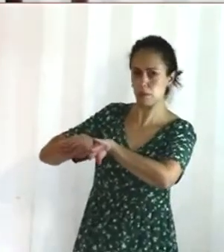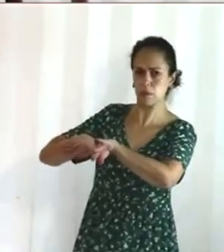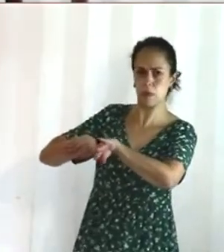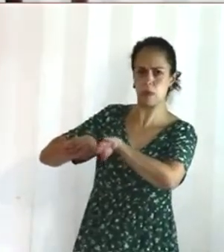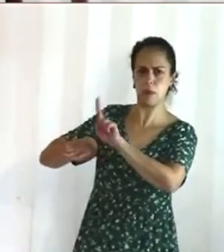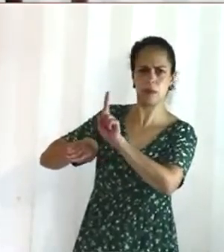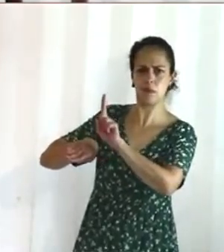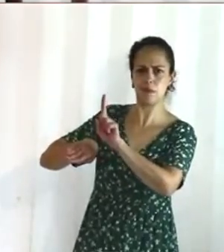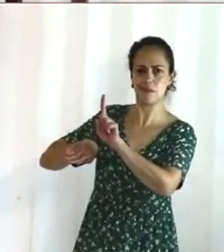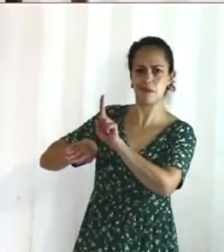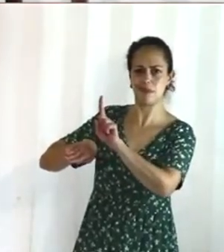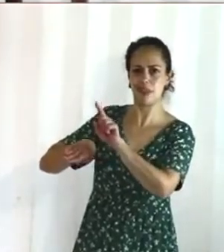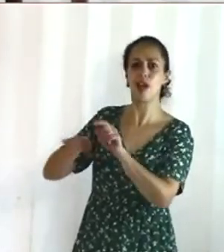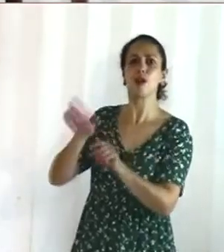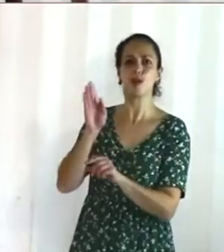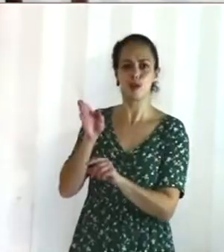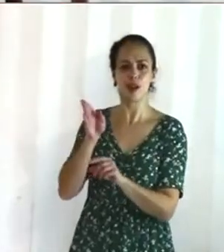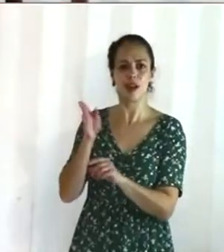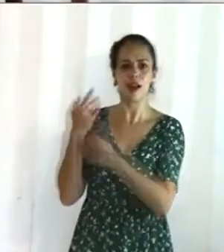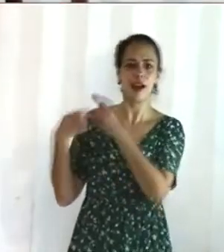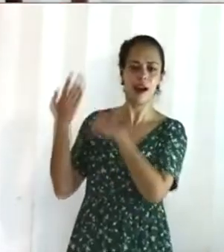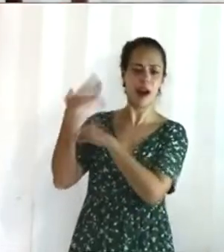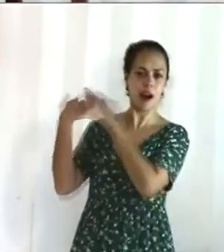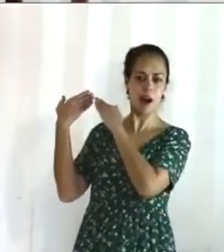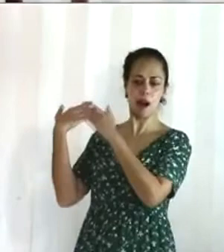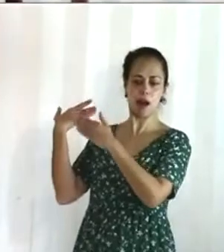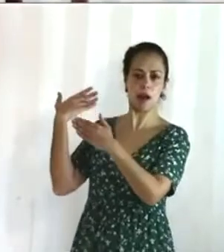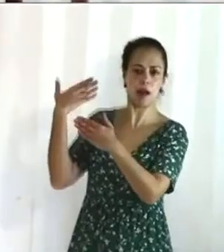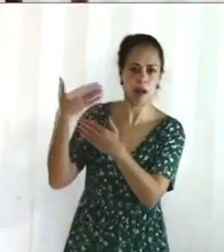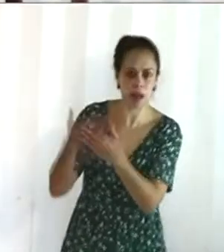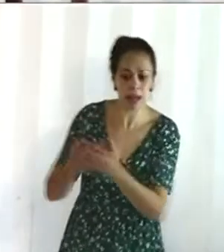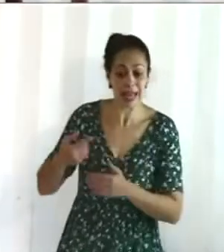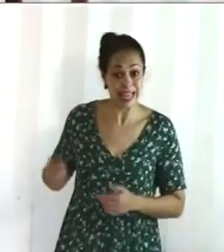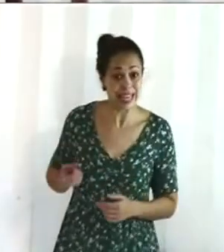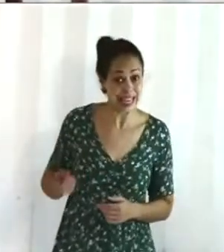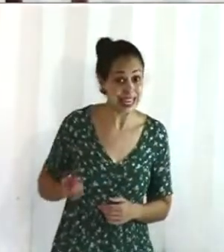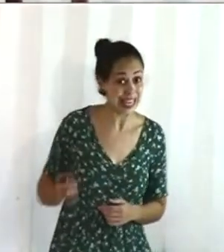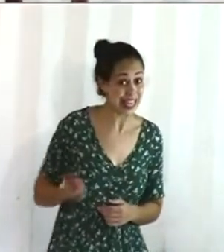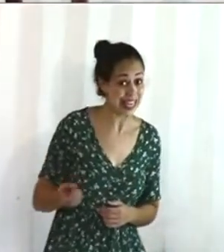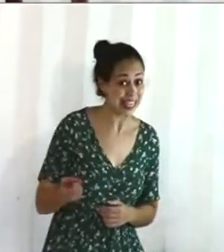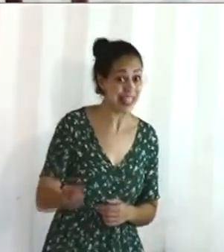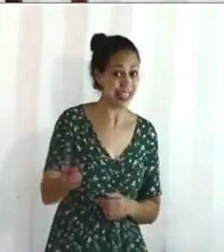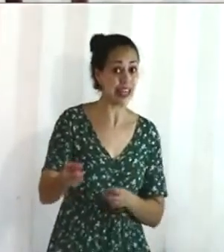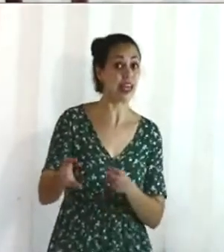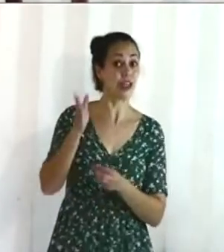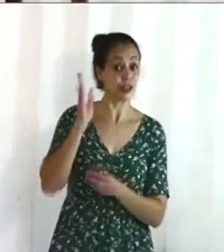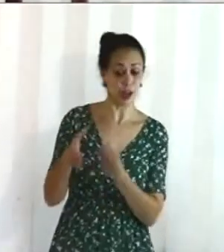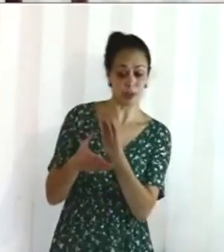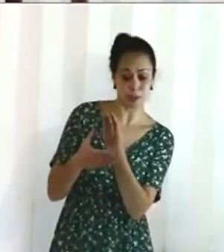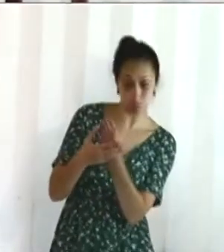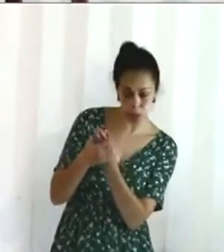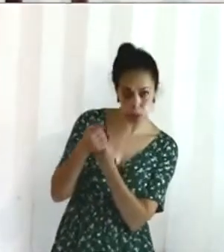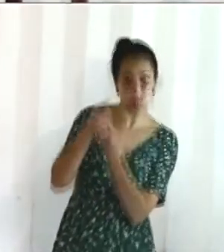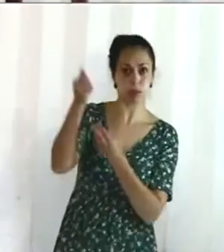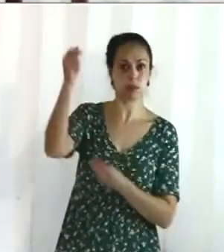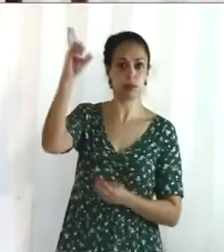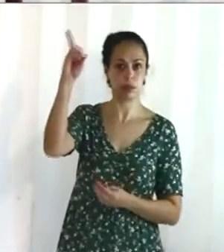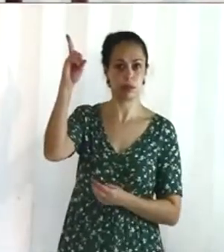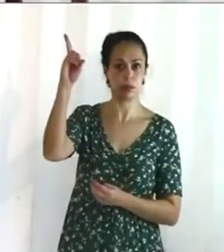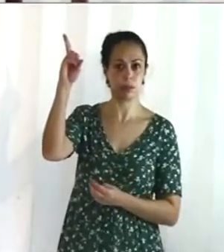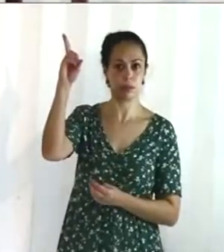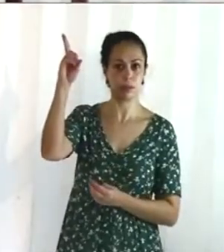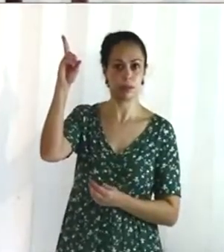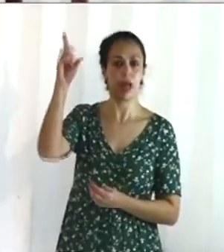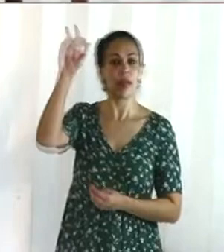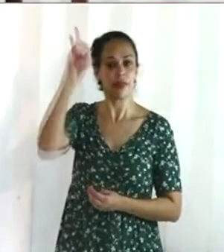eternidade. Deus Pai, Deus Filho, Deus Espírito Santo cria, salva, sustenta o seu povo.